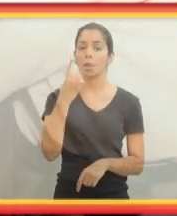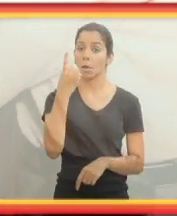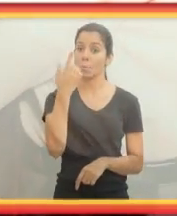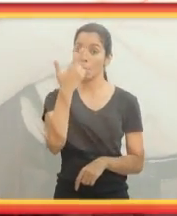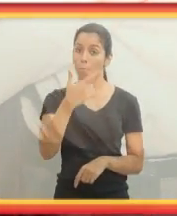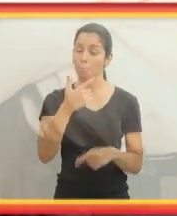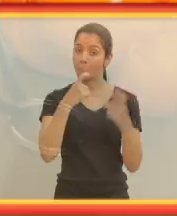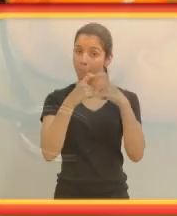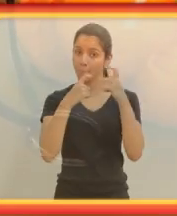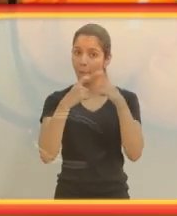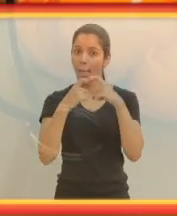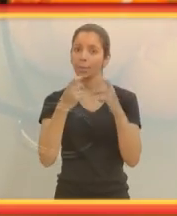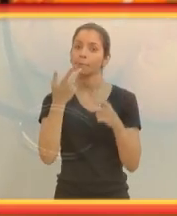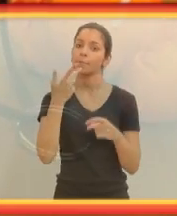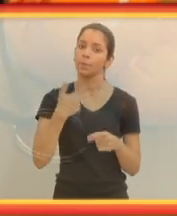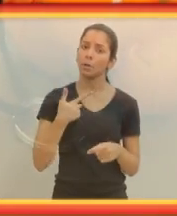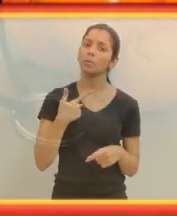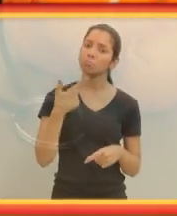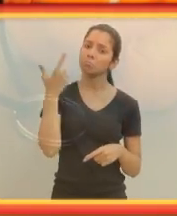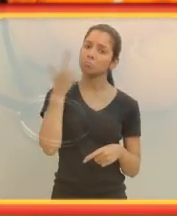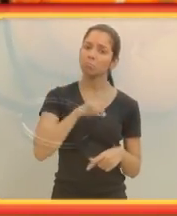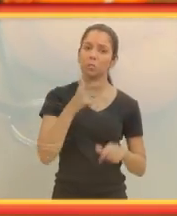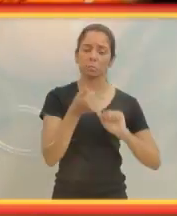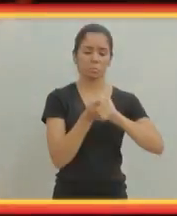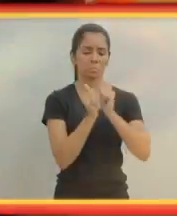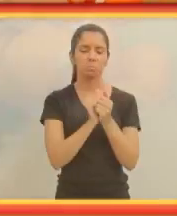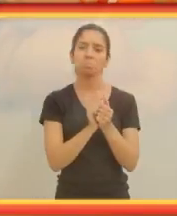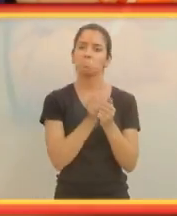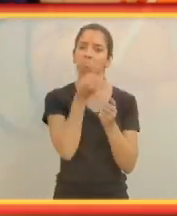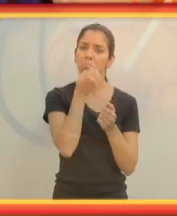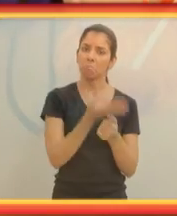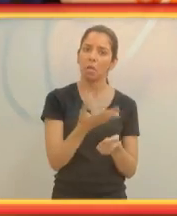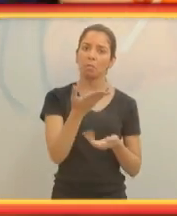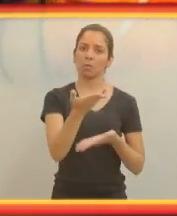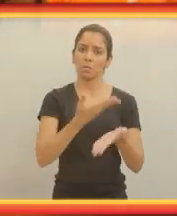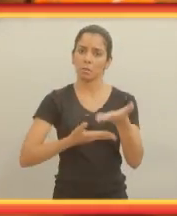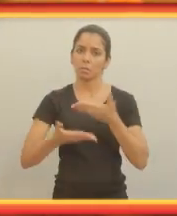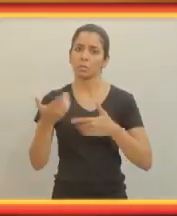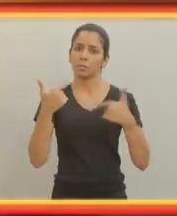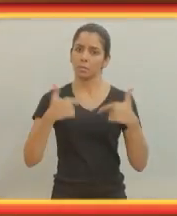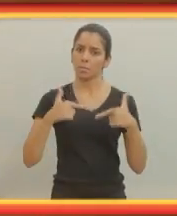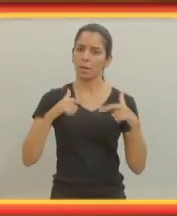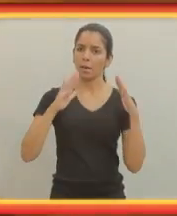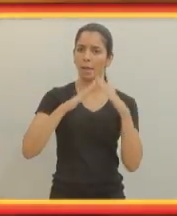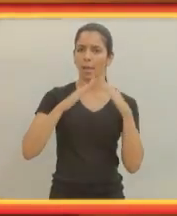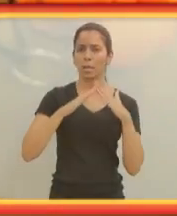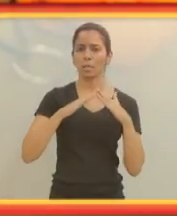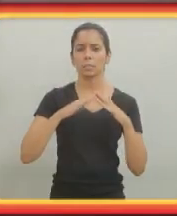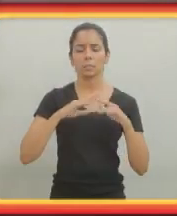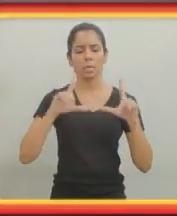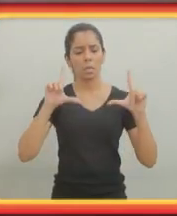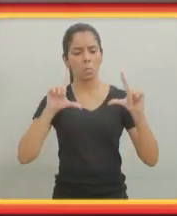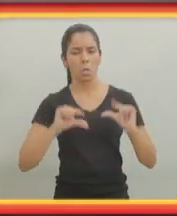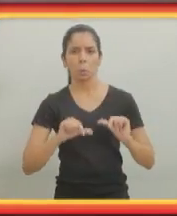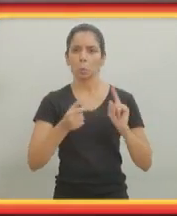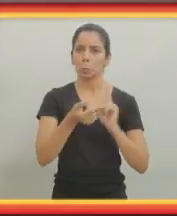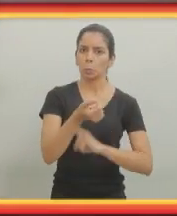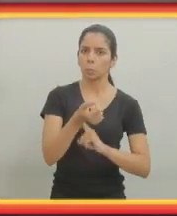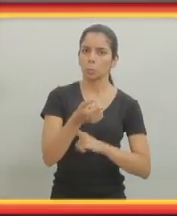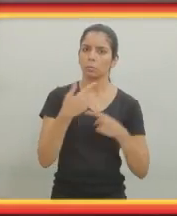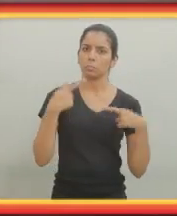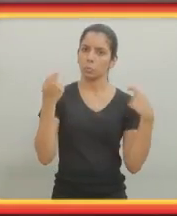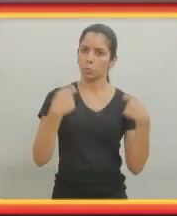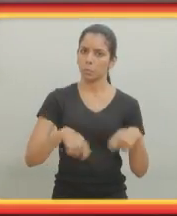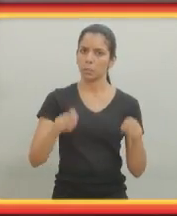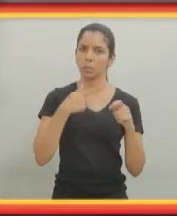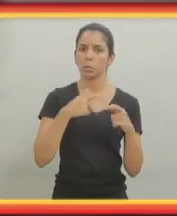médico. Ele disse que, já que eu me adaptava bem em relação a trabalhar em casa, que é menos tenso, não